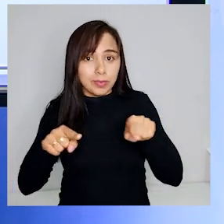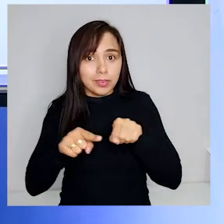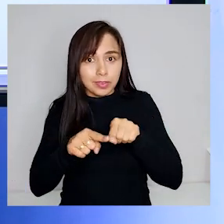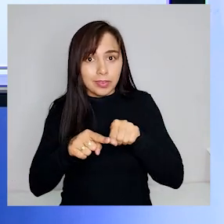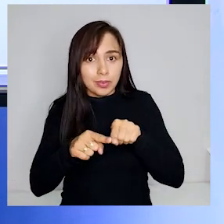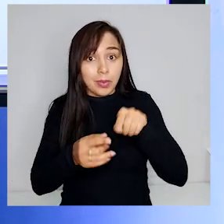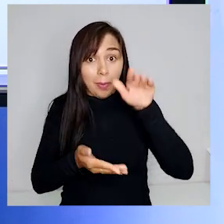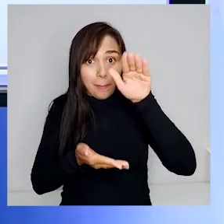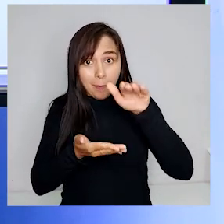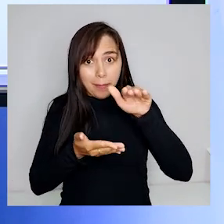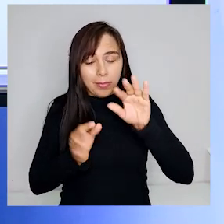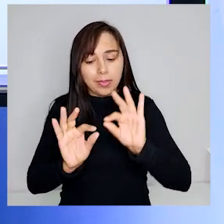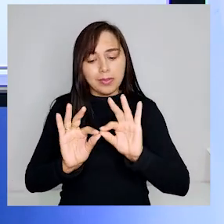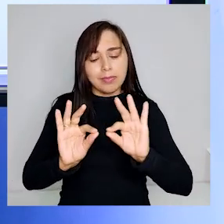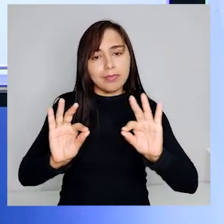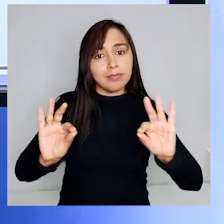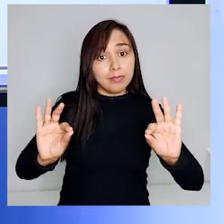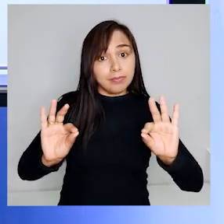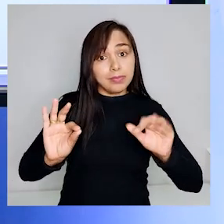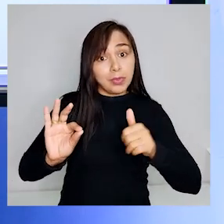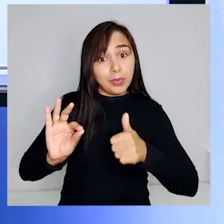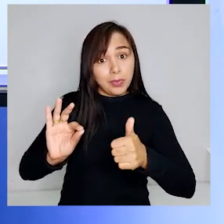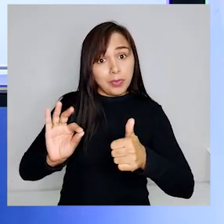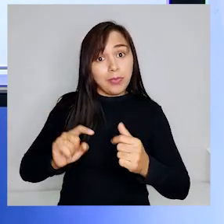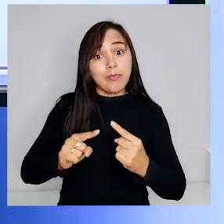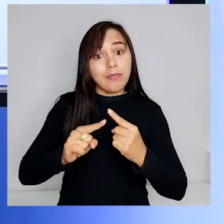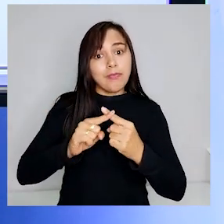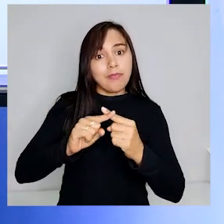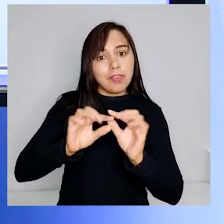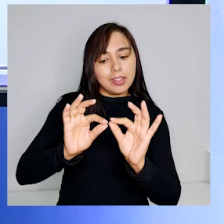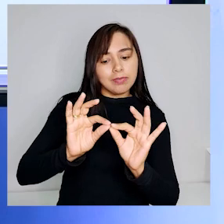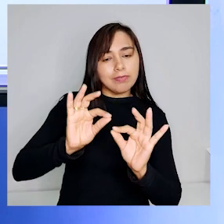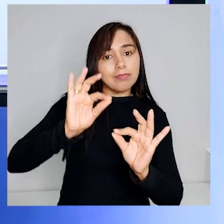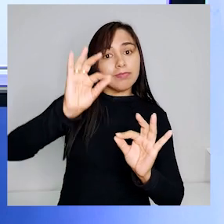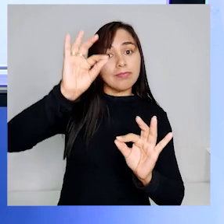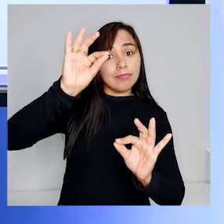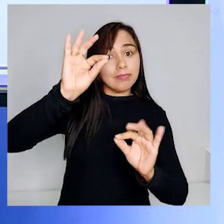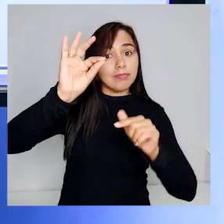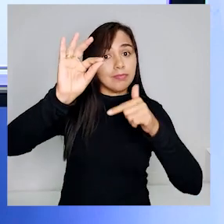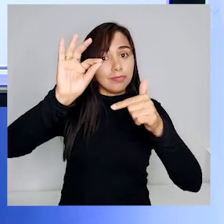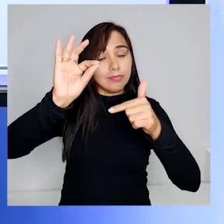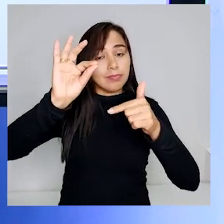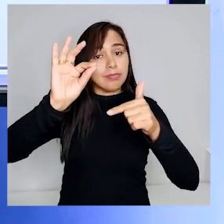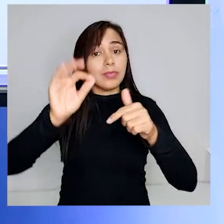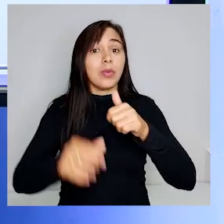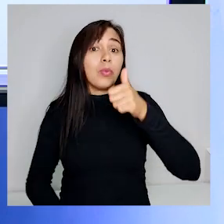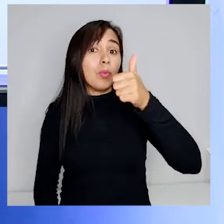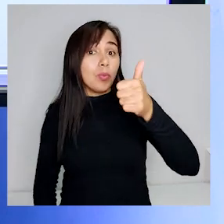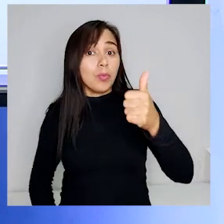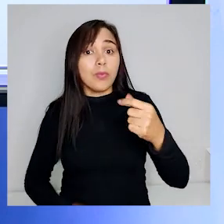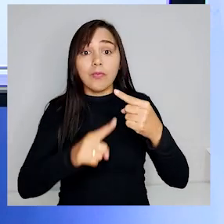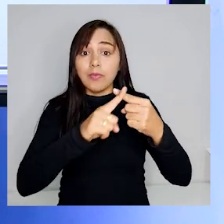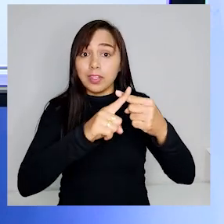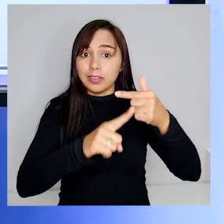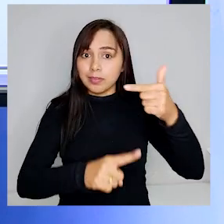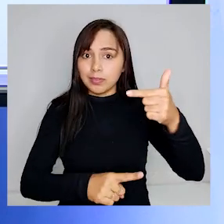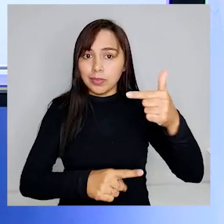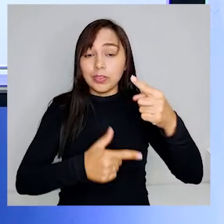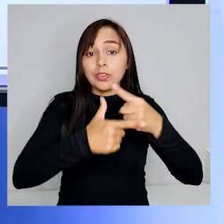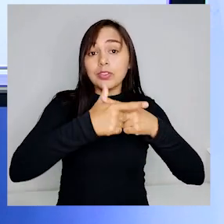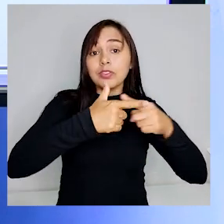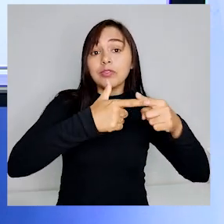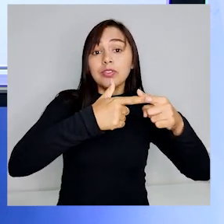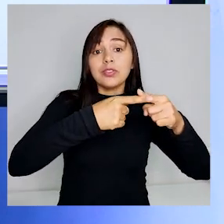ter base vezes altura sobre 2. Ele tem aqui uma área de 1. Se eu colocar